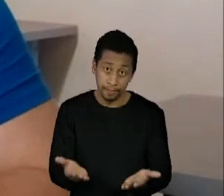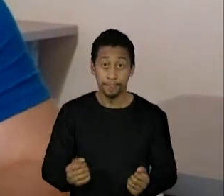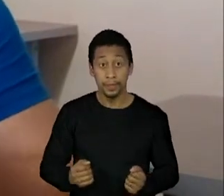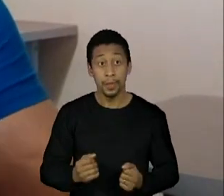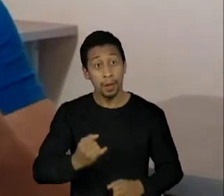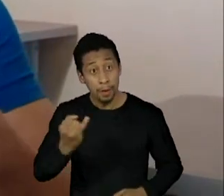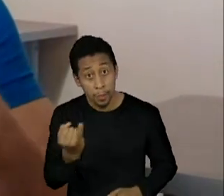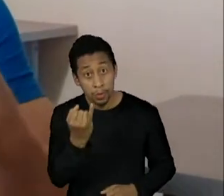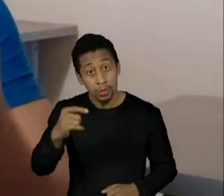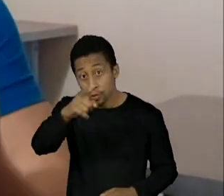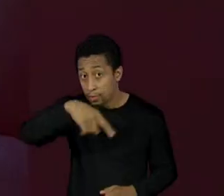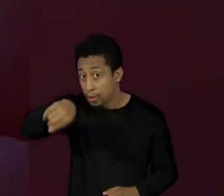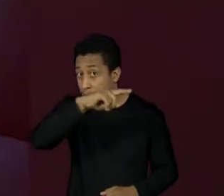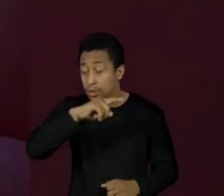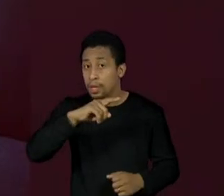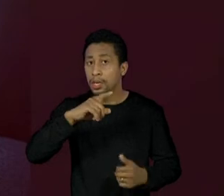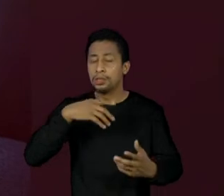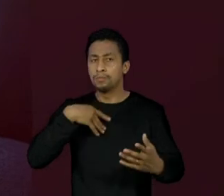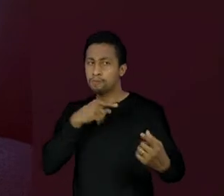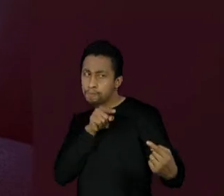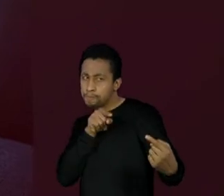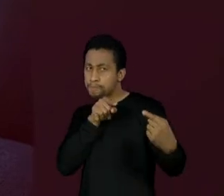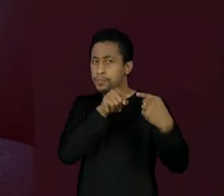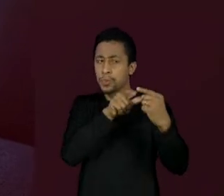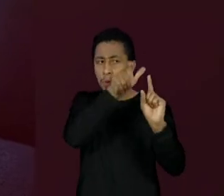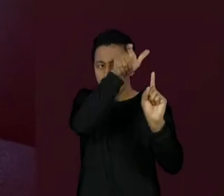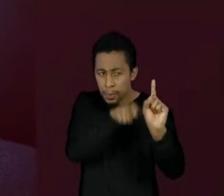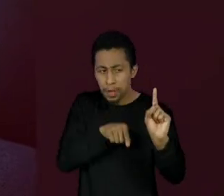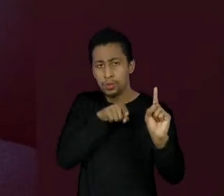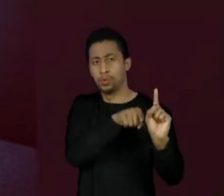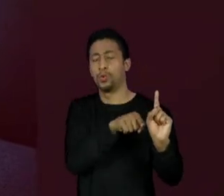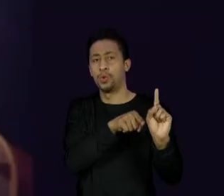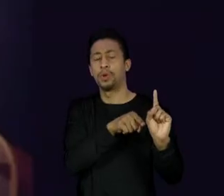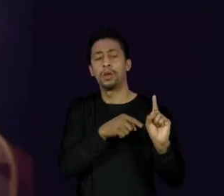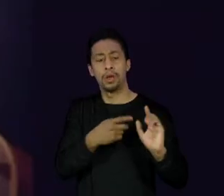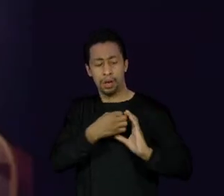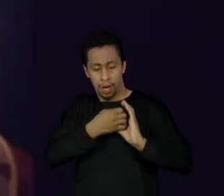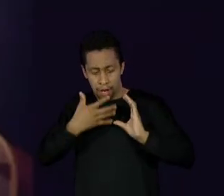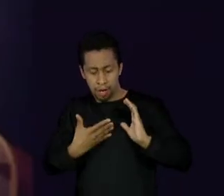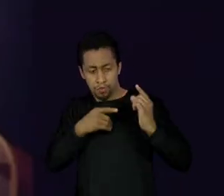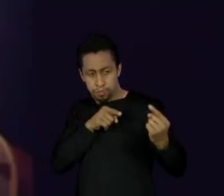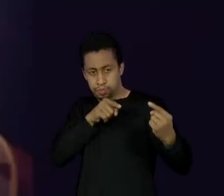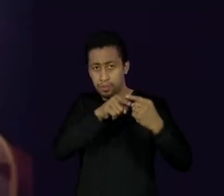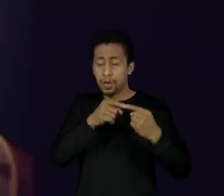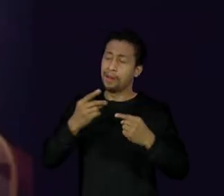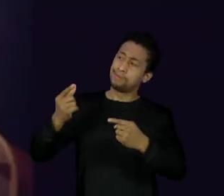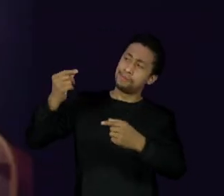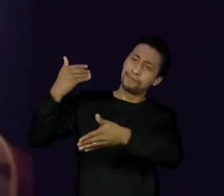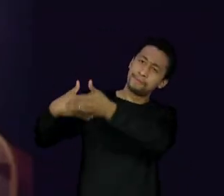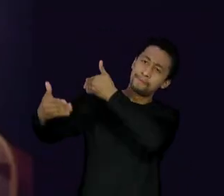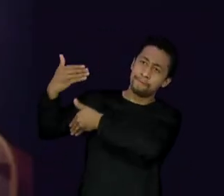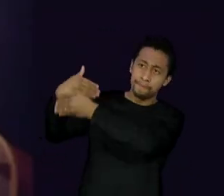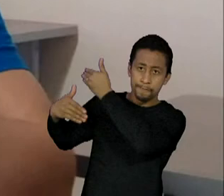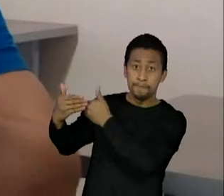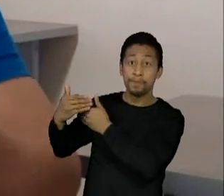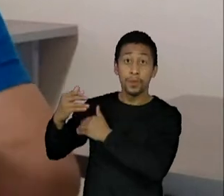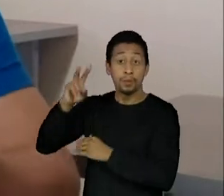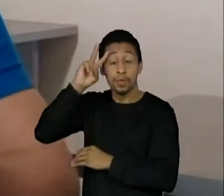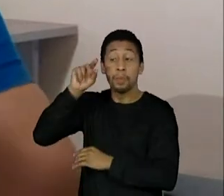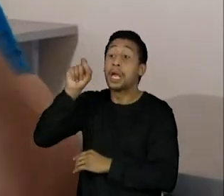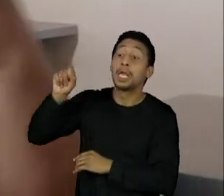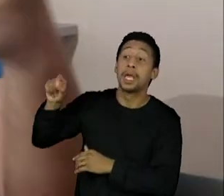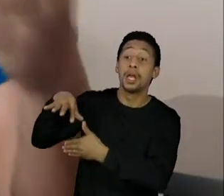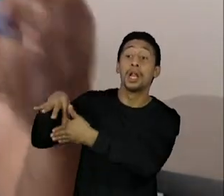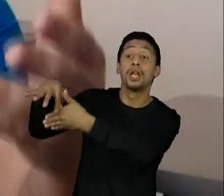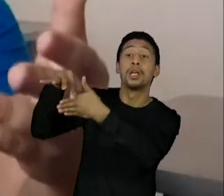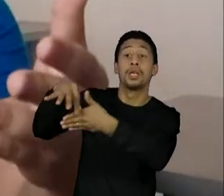ter uma identificação humana e compatível com a sua ancestralidade ou com a ancestralidade da veneração, né, de quem está